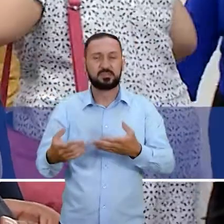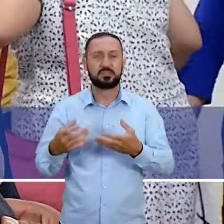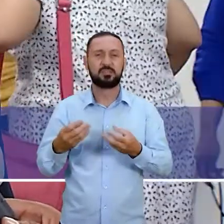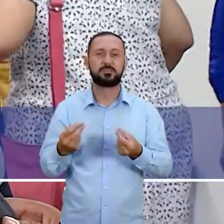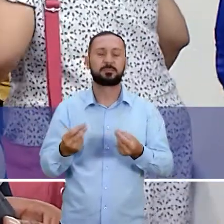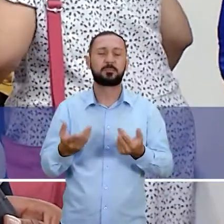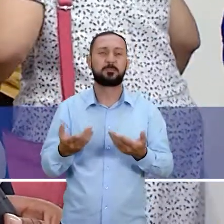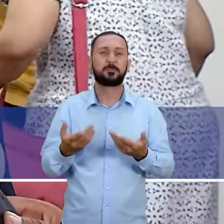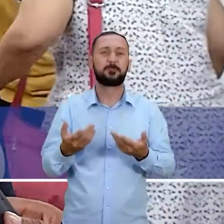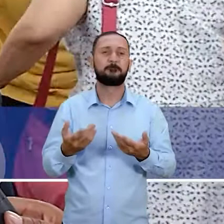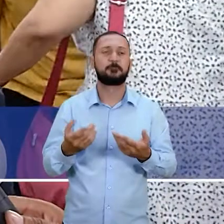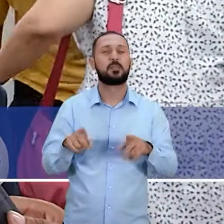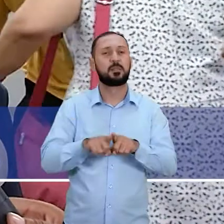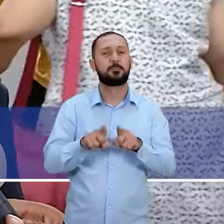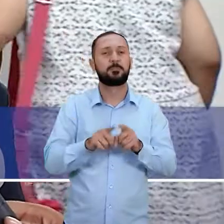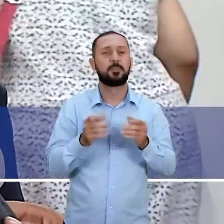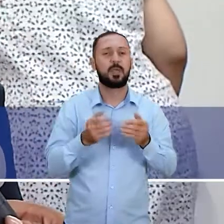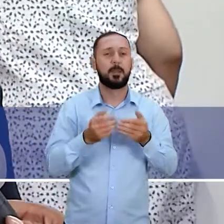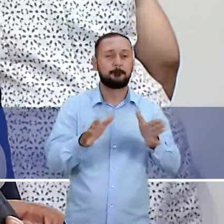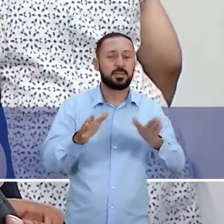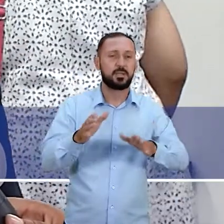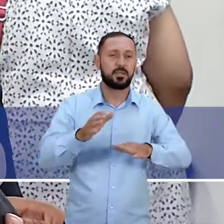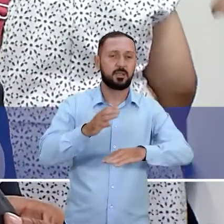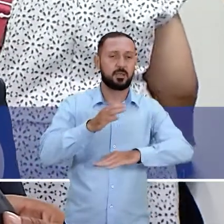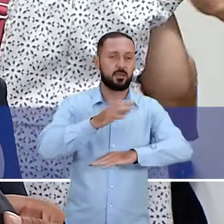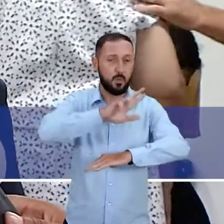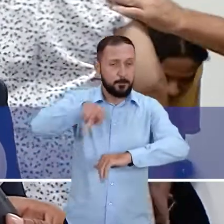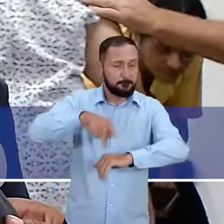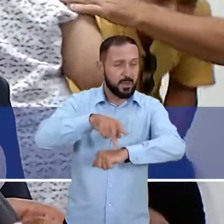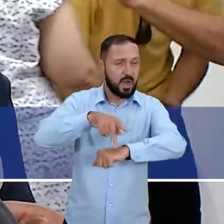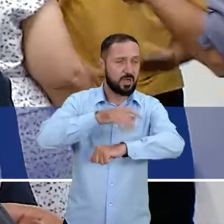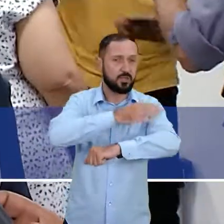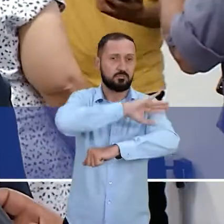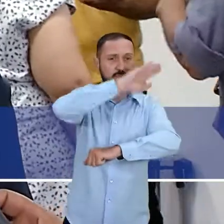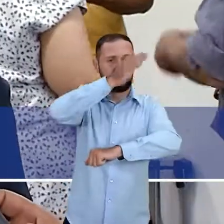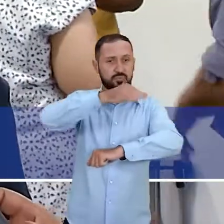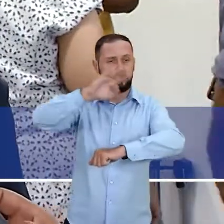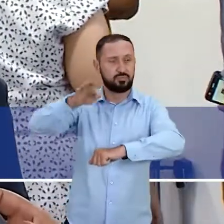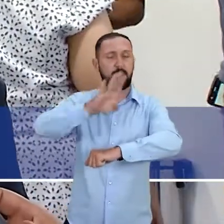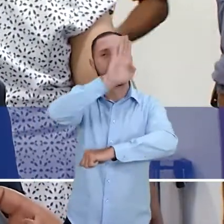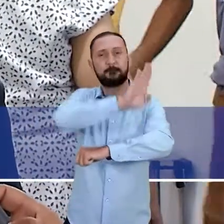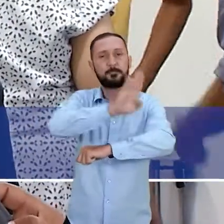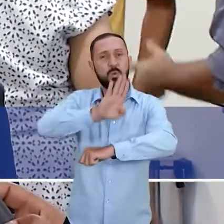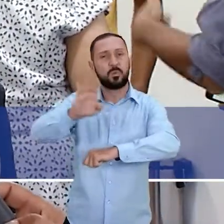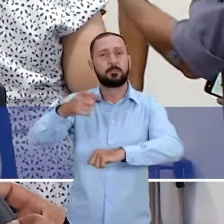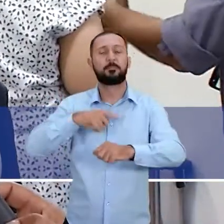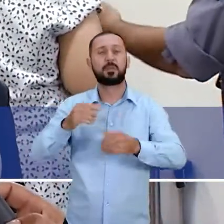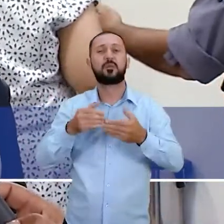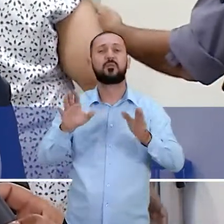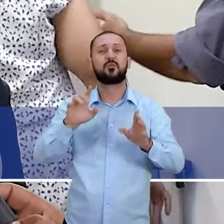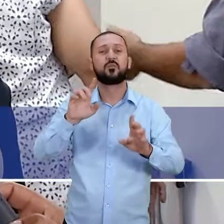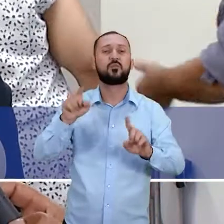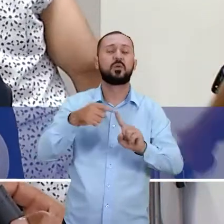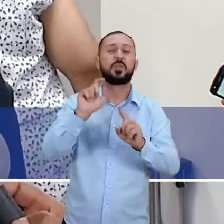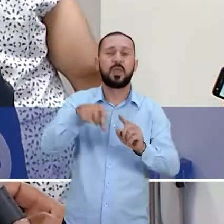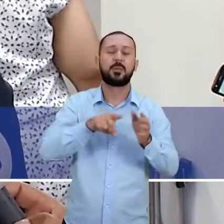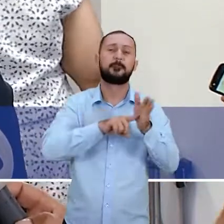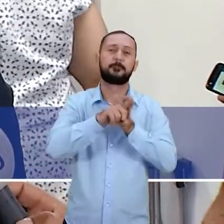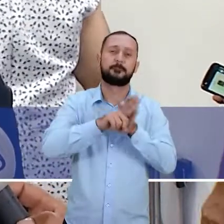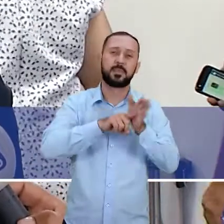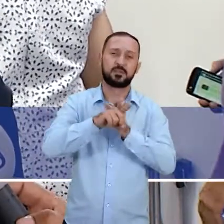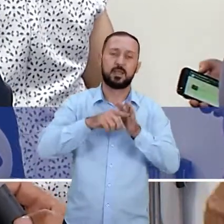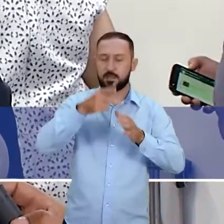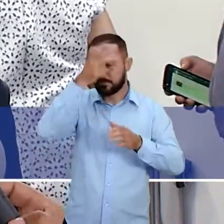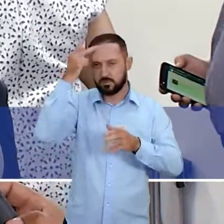tempo, abrir as portas do parque para a sua função social, que é a